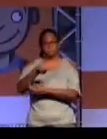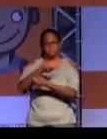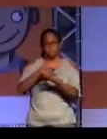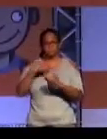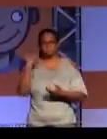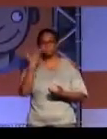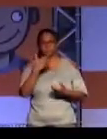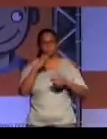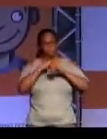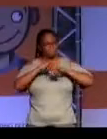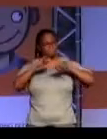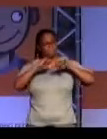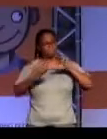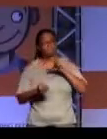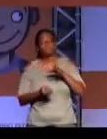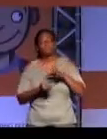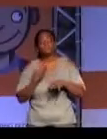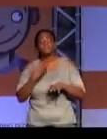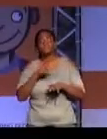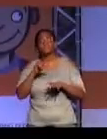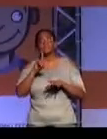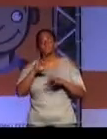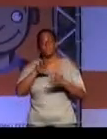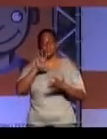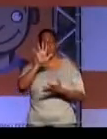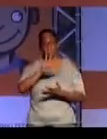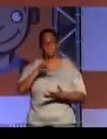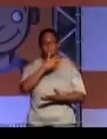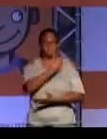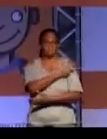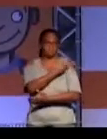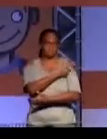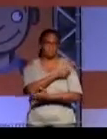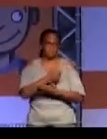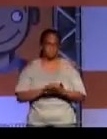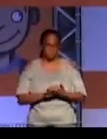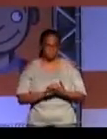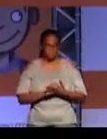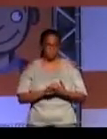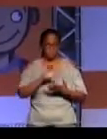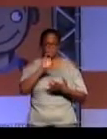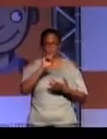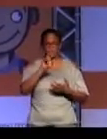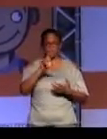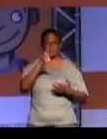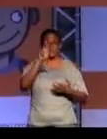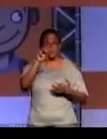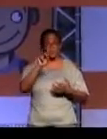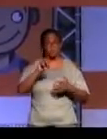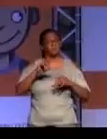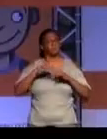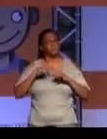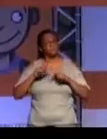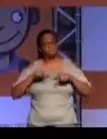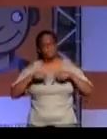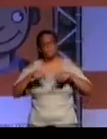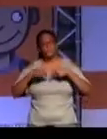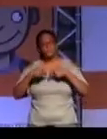nacionais de vacinação aqui no país. O Ciro de Quadros levou toda